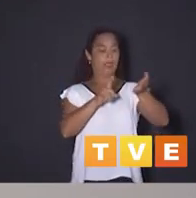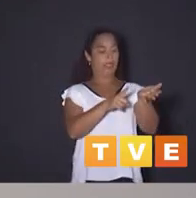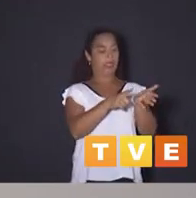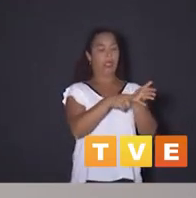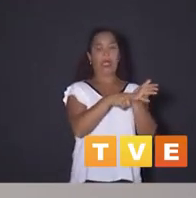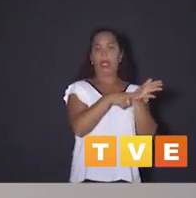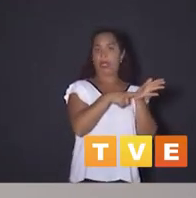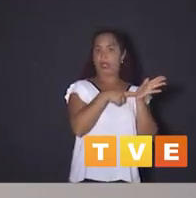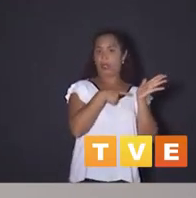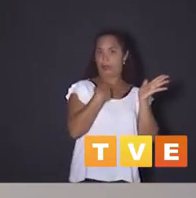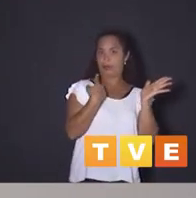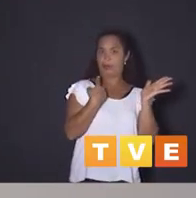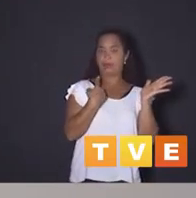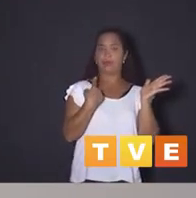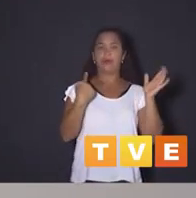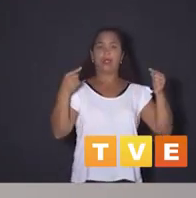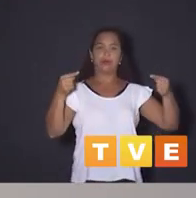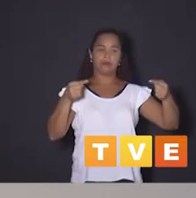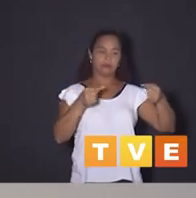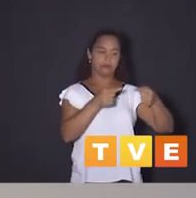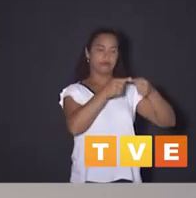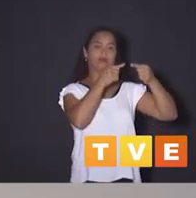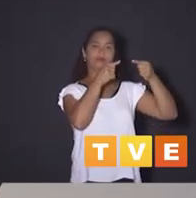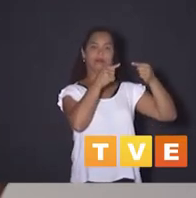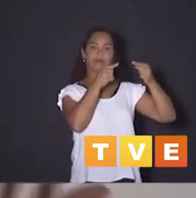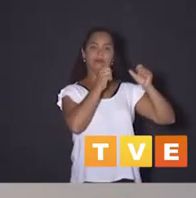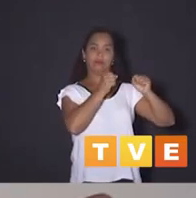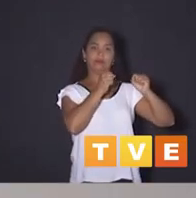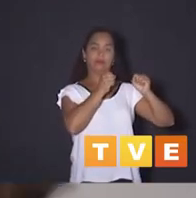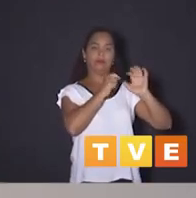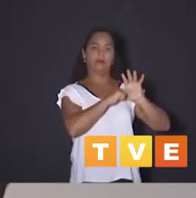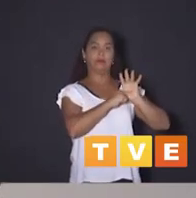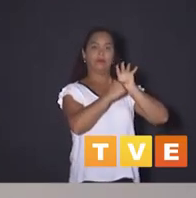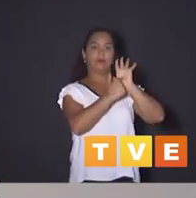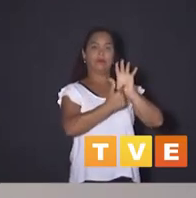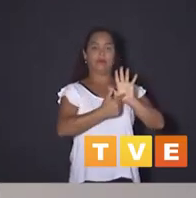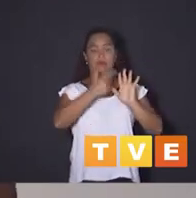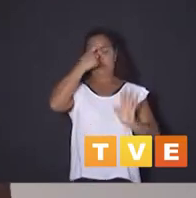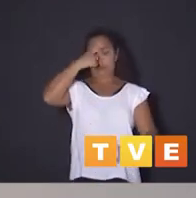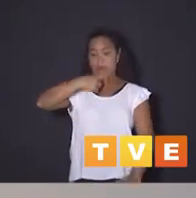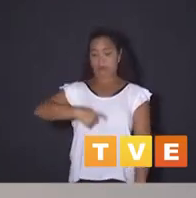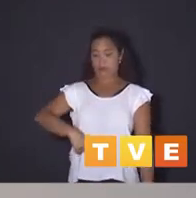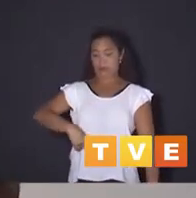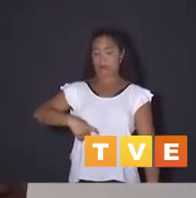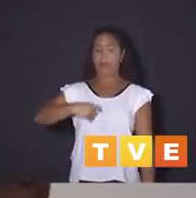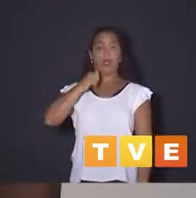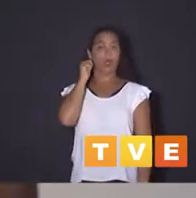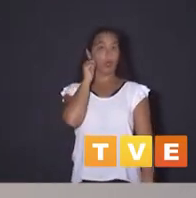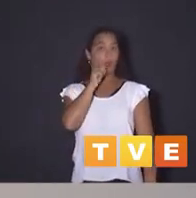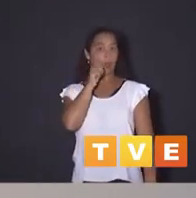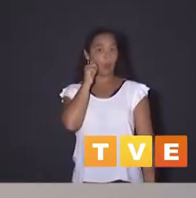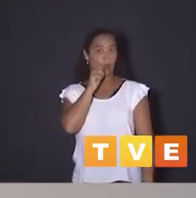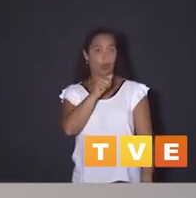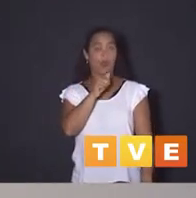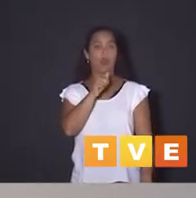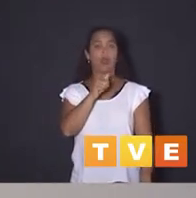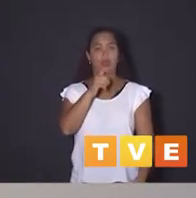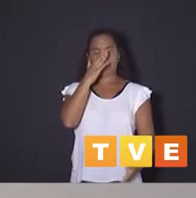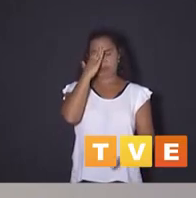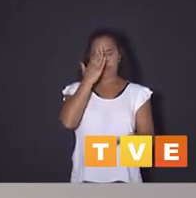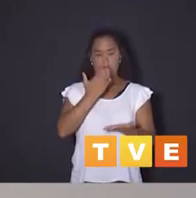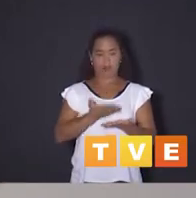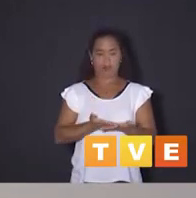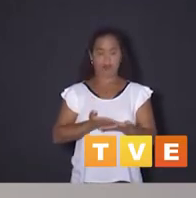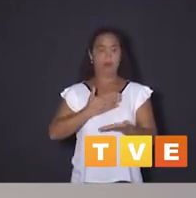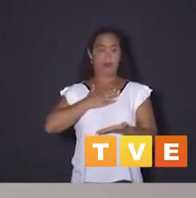desse gênero idade né termo que designa pessoas como eu é que sou mulher e acredito que o